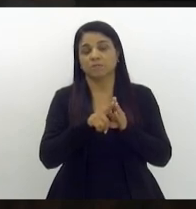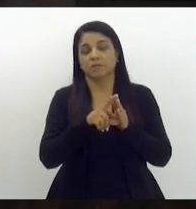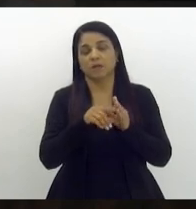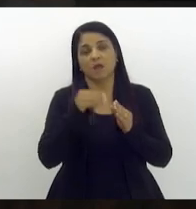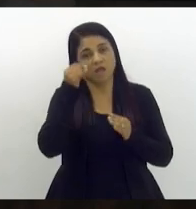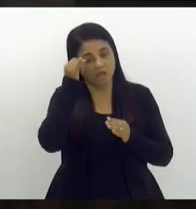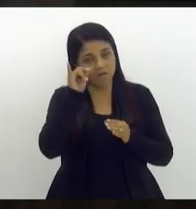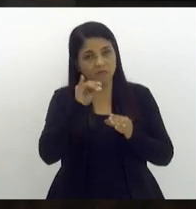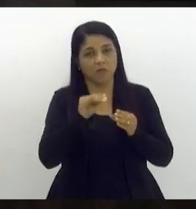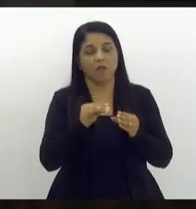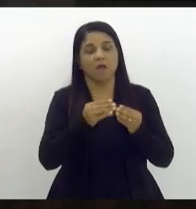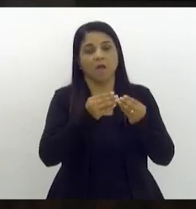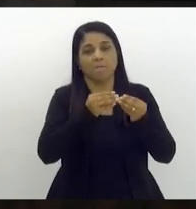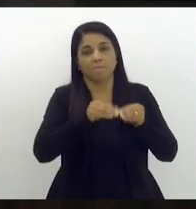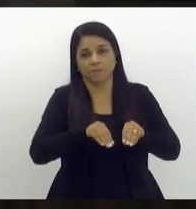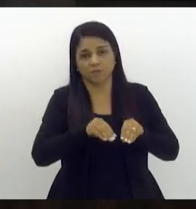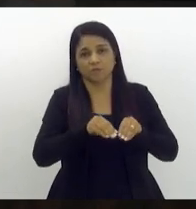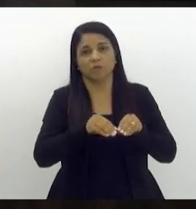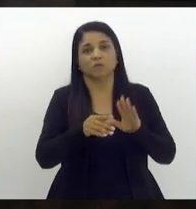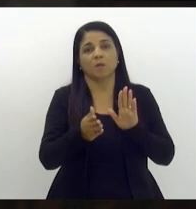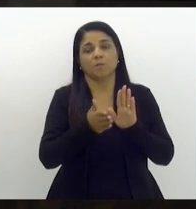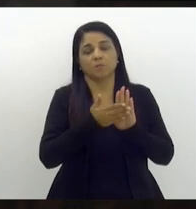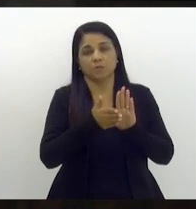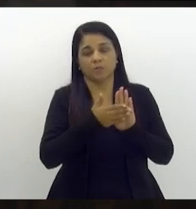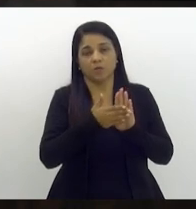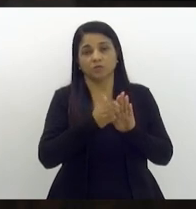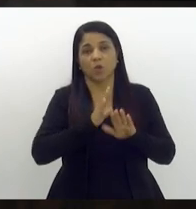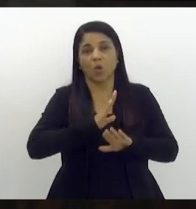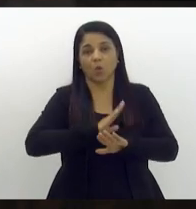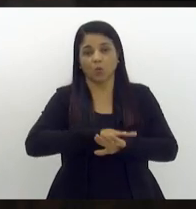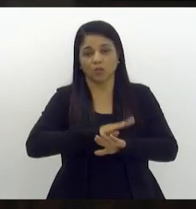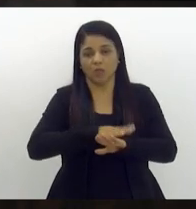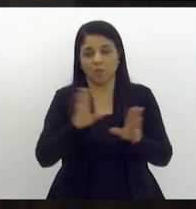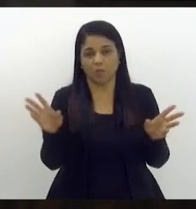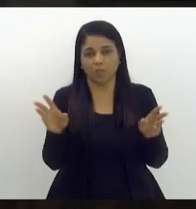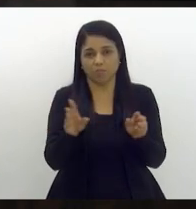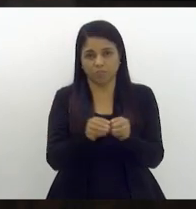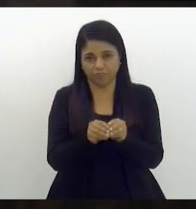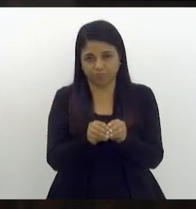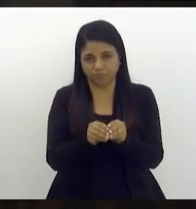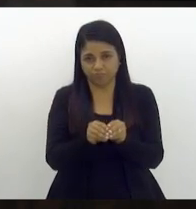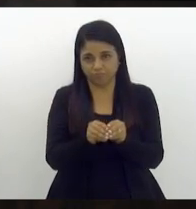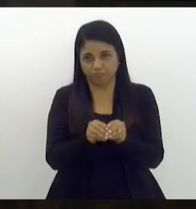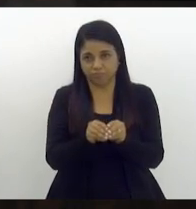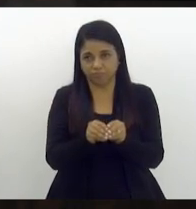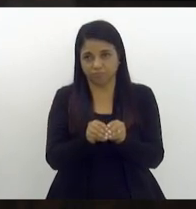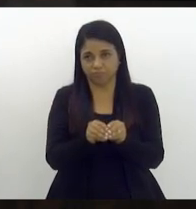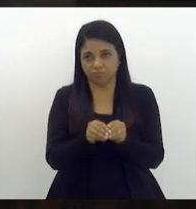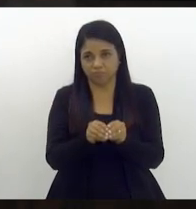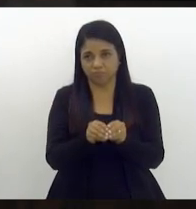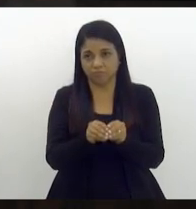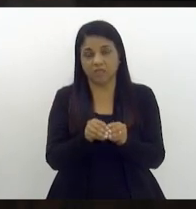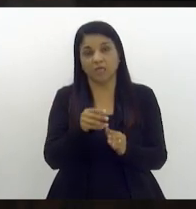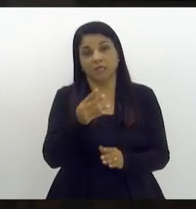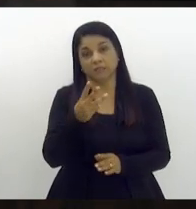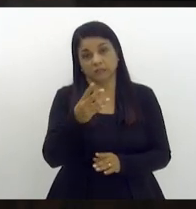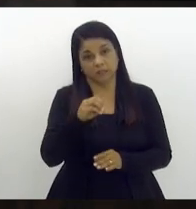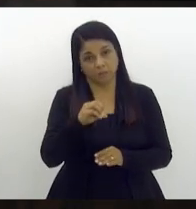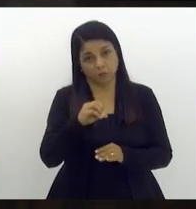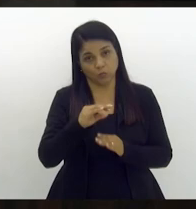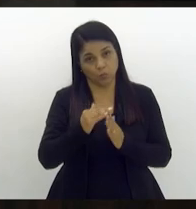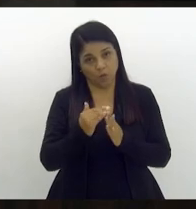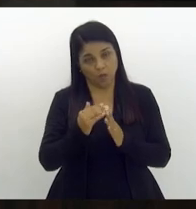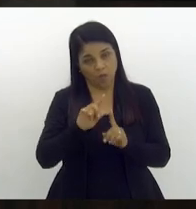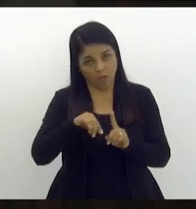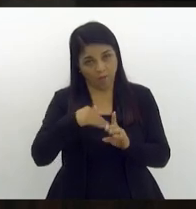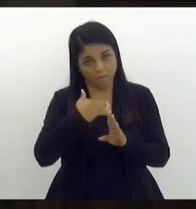prejudicabilidade da proposta. O tempo regimental encerrou, acabou. Nós prorrogamos por 30 minutos, o